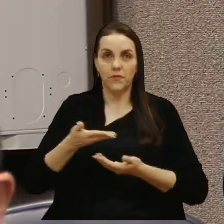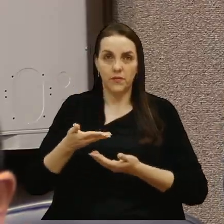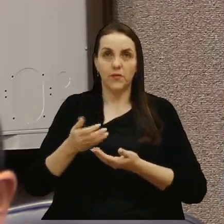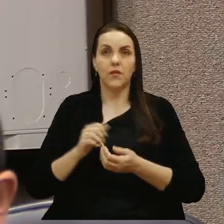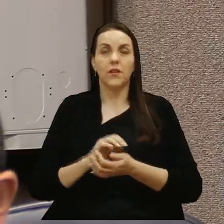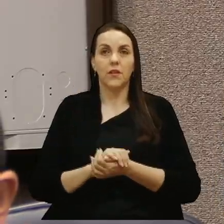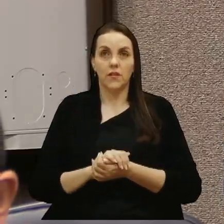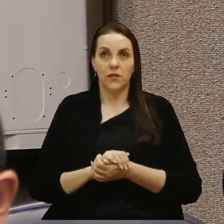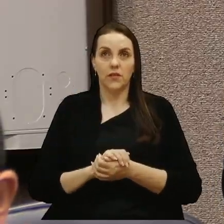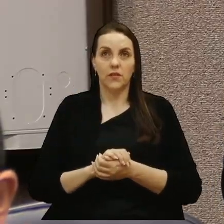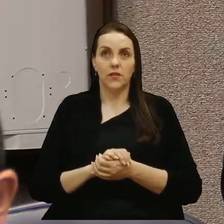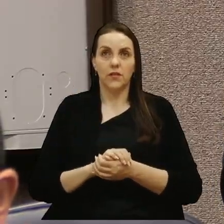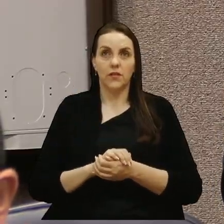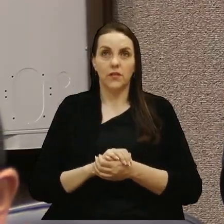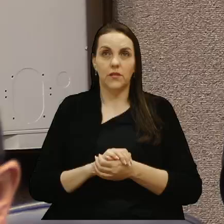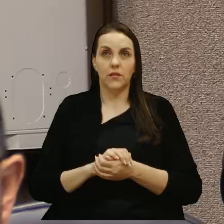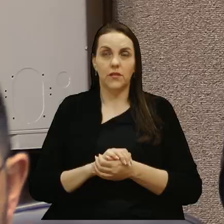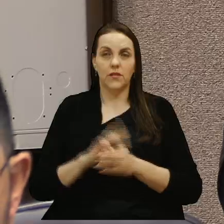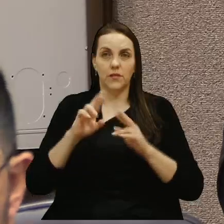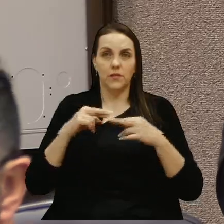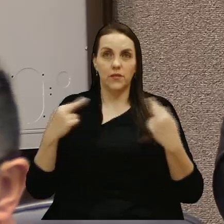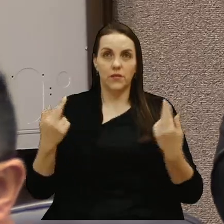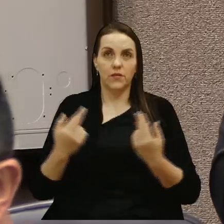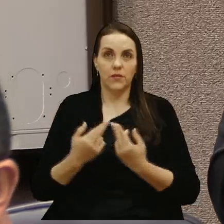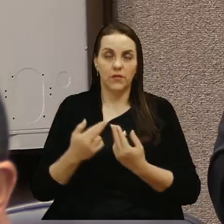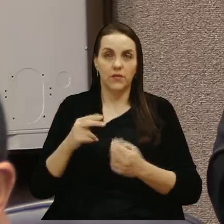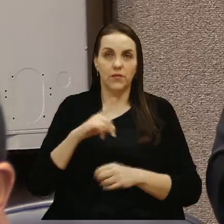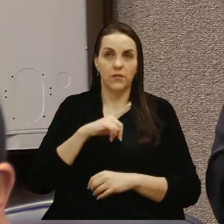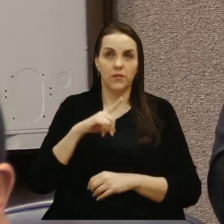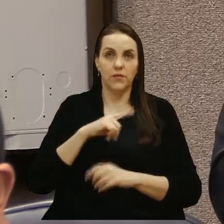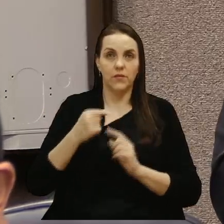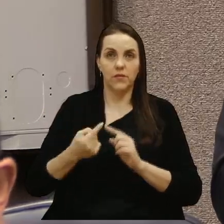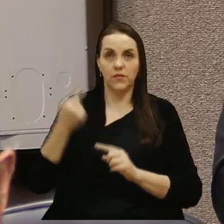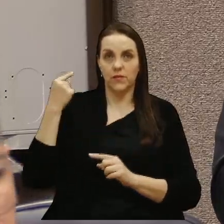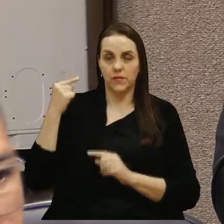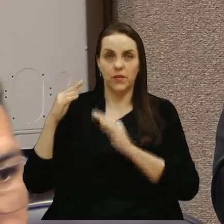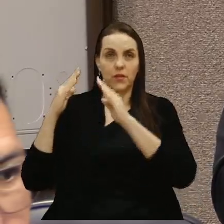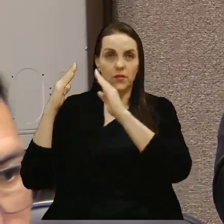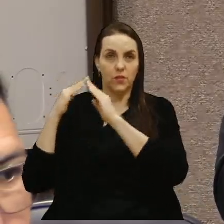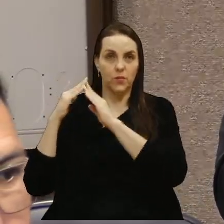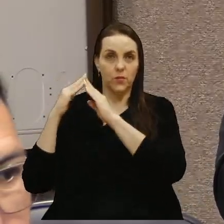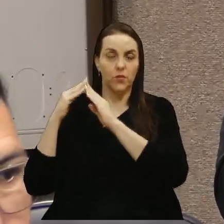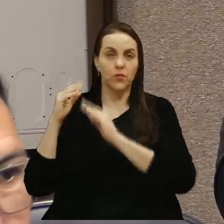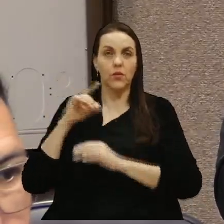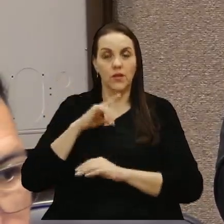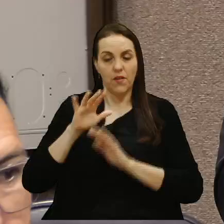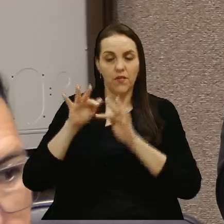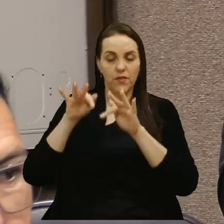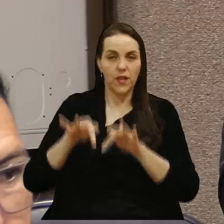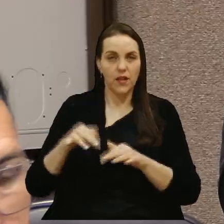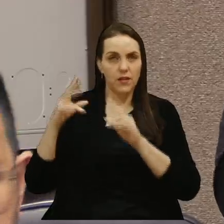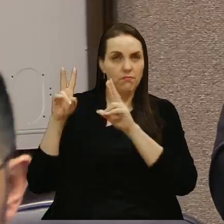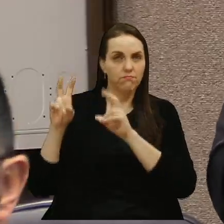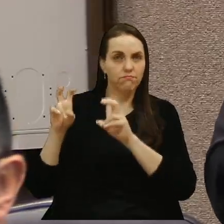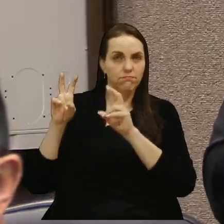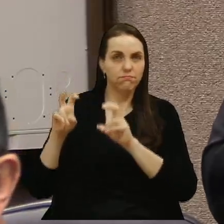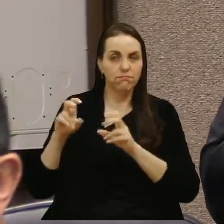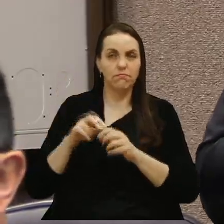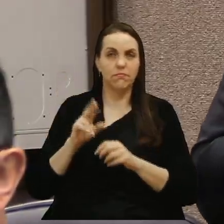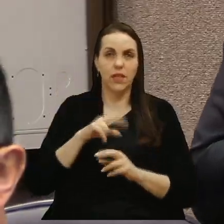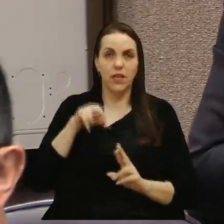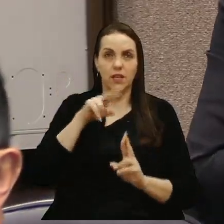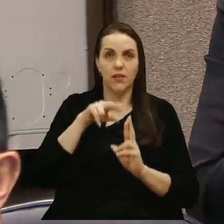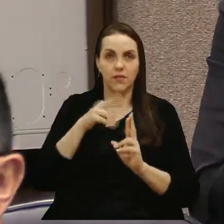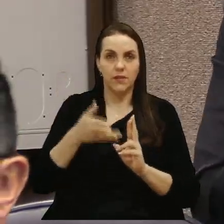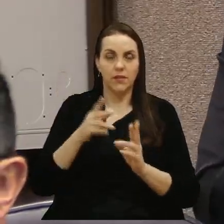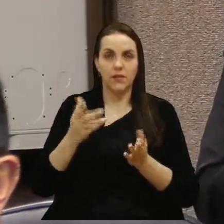RGE, através daquela nossa reunião que nós tivemos lá em São Leopoldo, estarão aqui para finalizar todo aquele assunto referente às contas